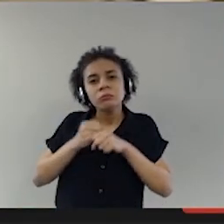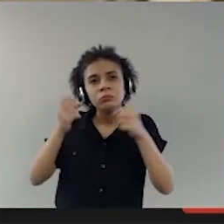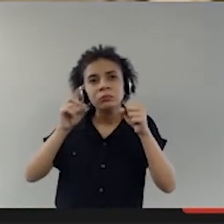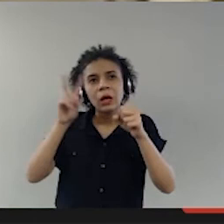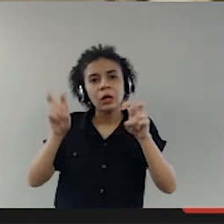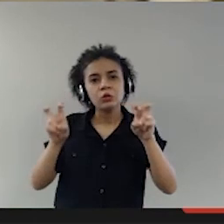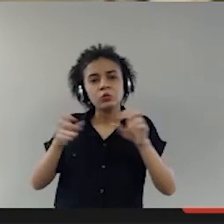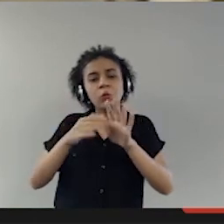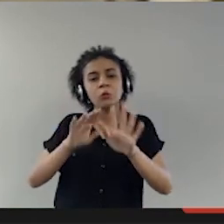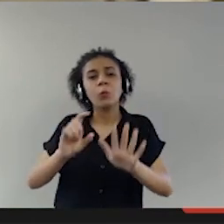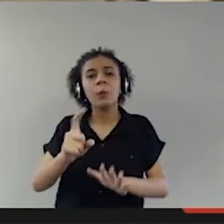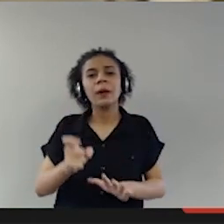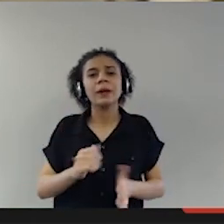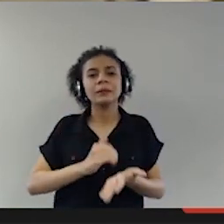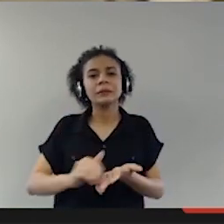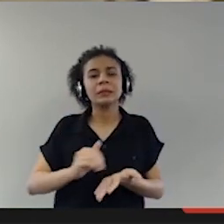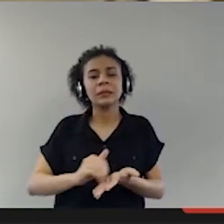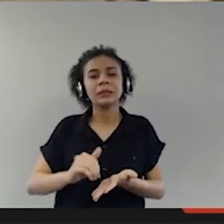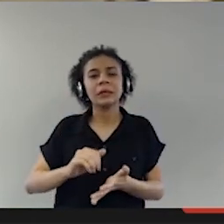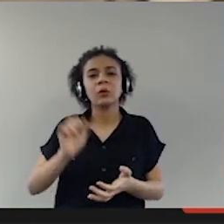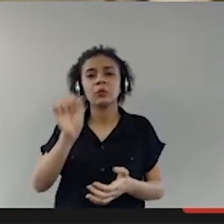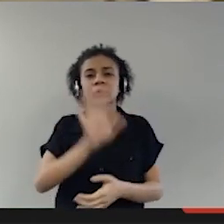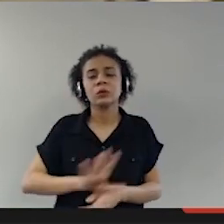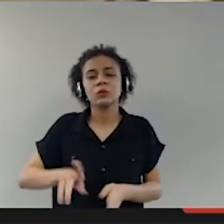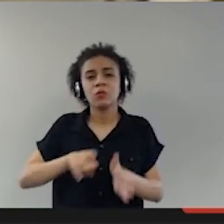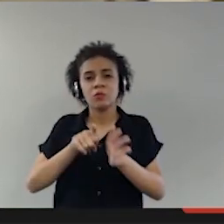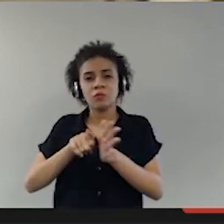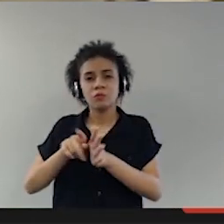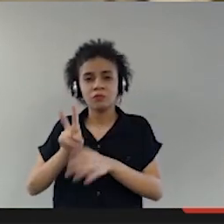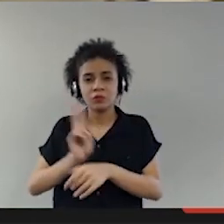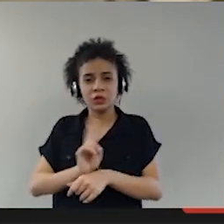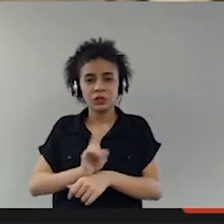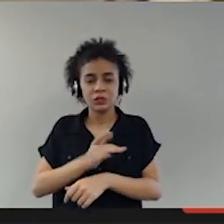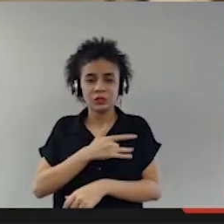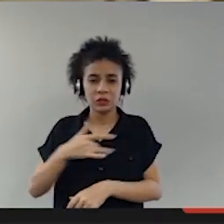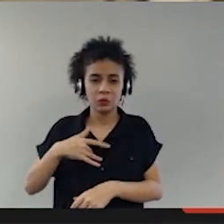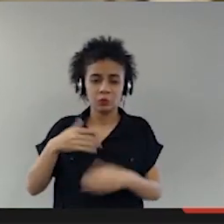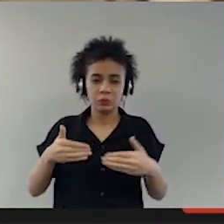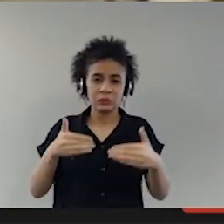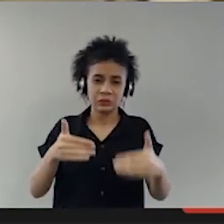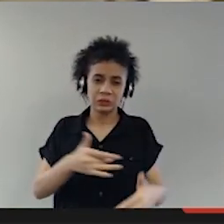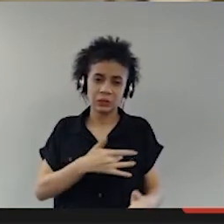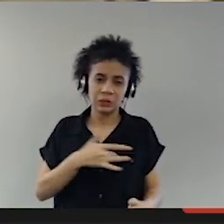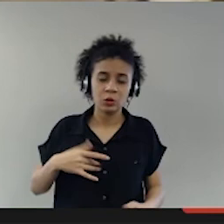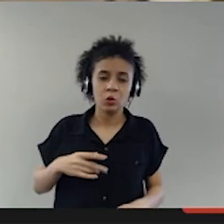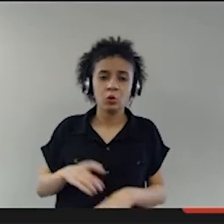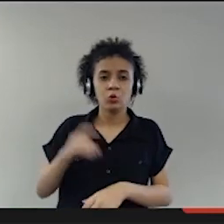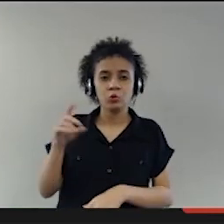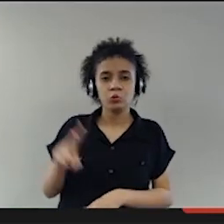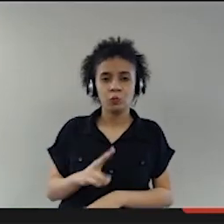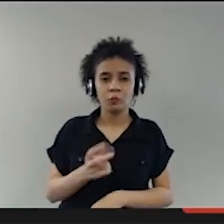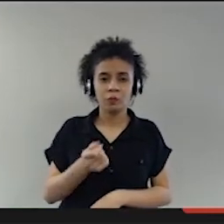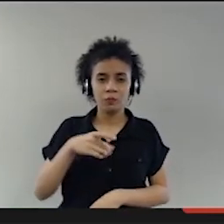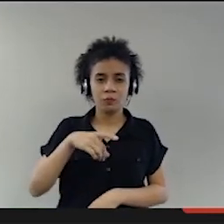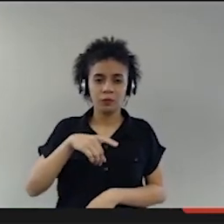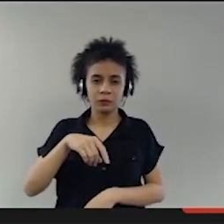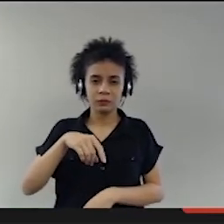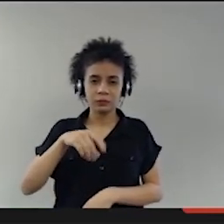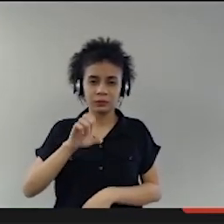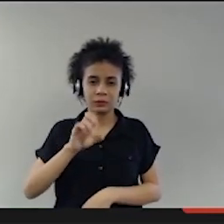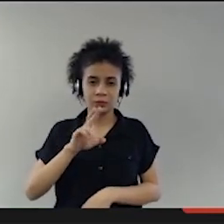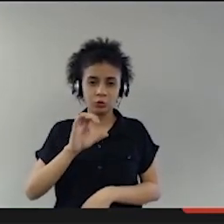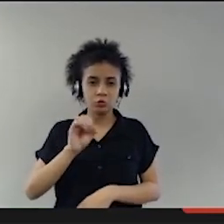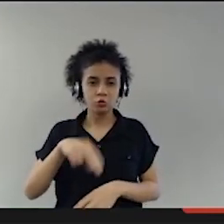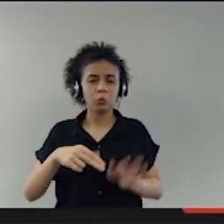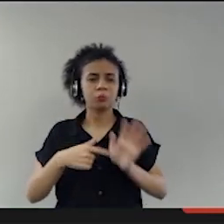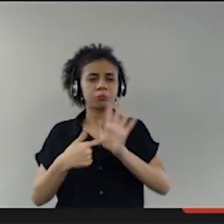pelo ex-secretário nacional de Vigilância em Saúde do Ministério da Saúde, Dr. Wanderson Oliveira, apresentou para cada